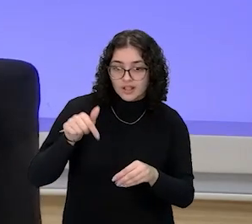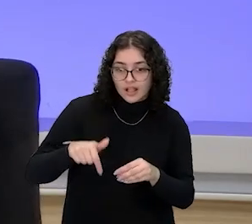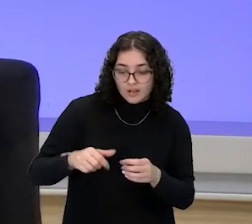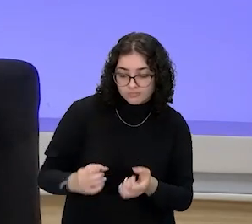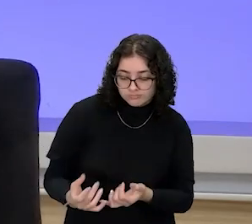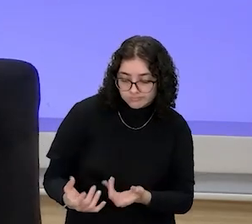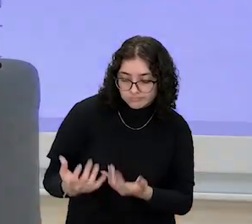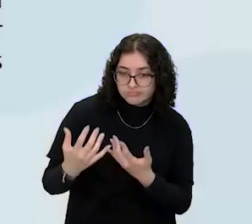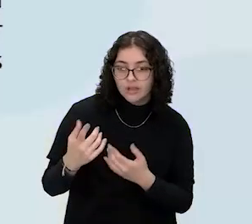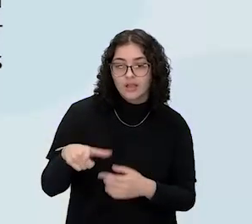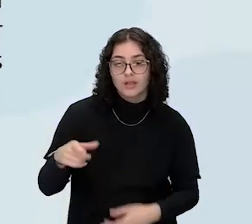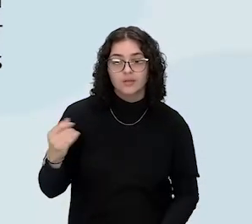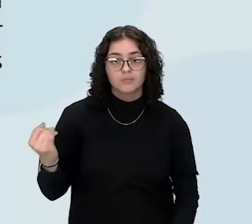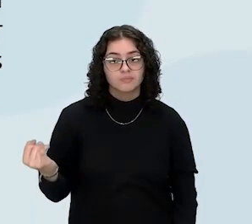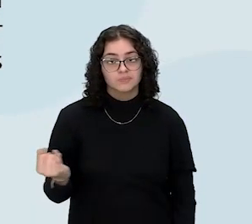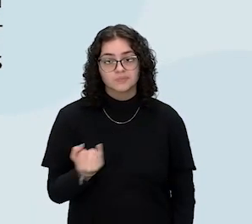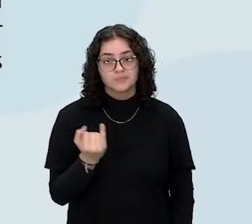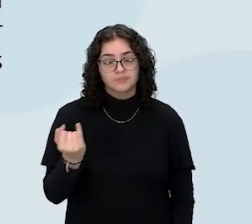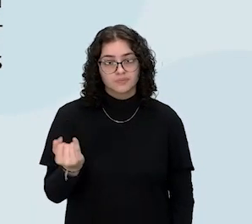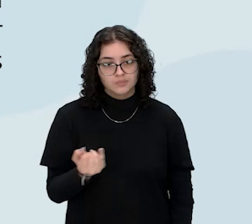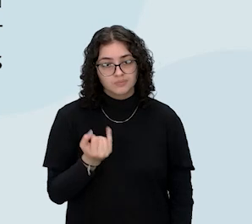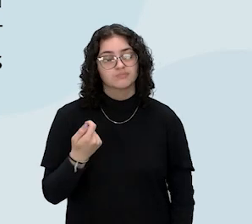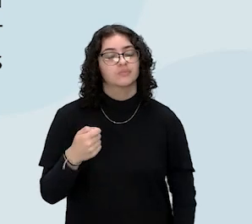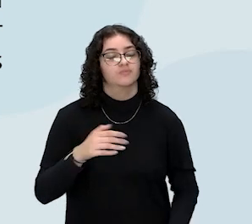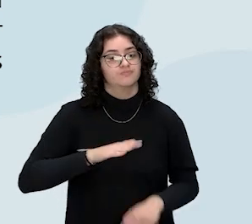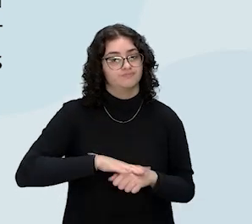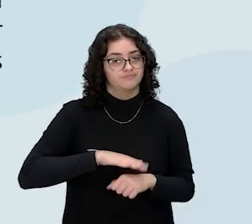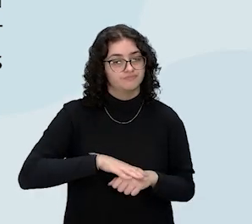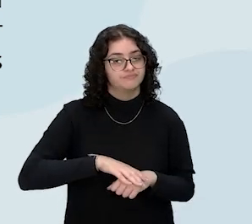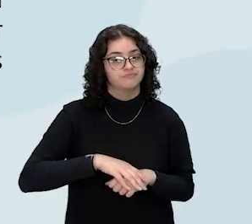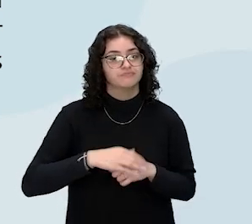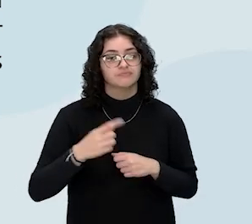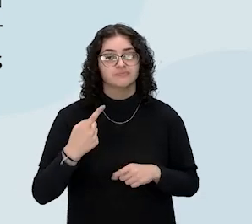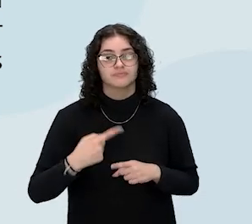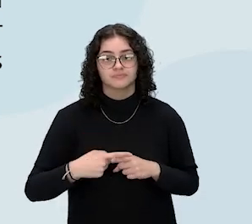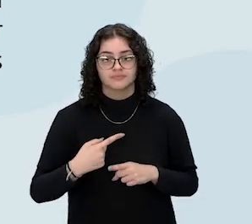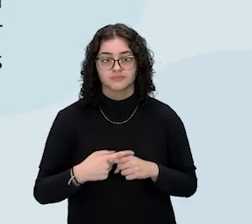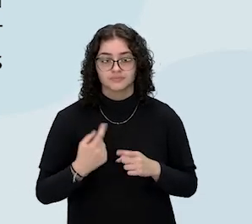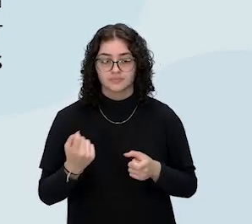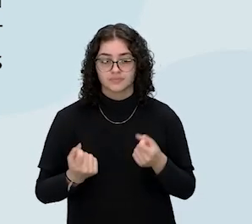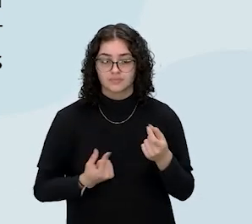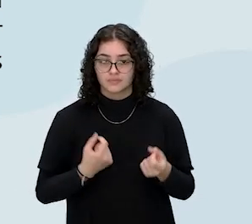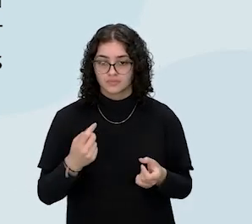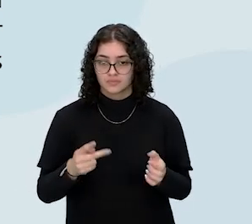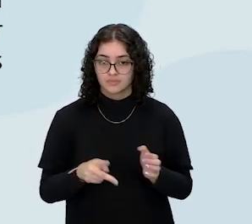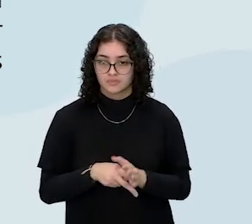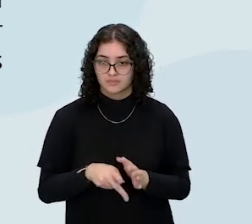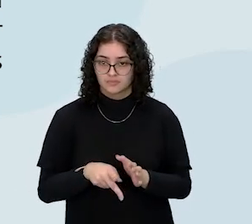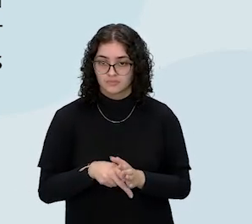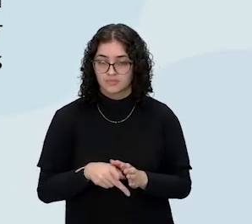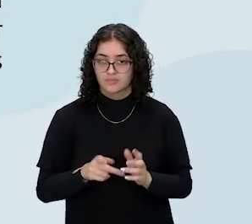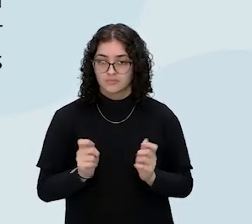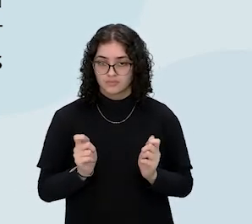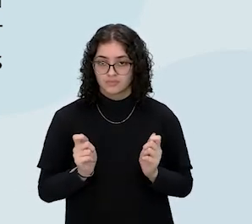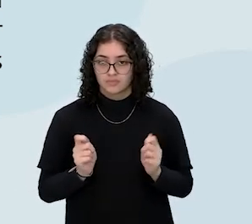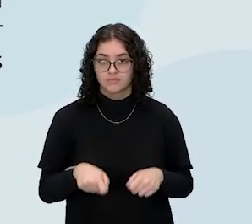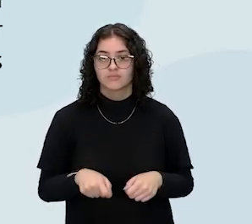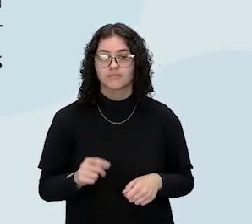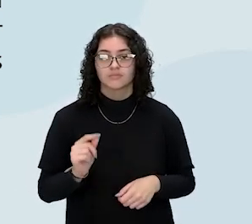é importante ela ser reconduzida aí, porque alguns dos fertilizantes